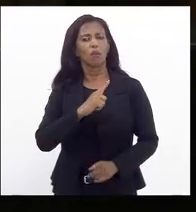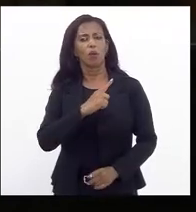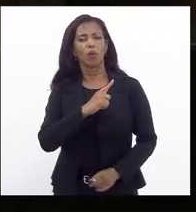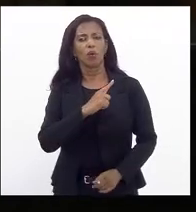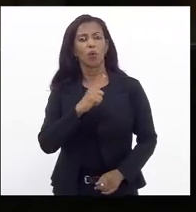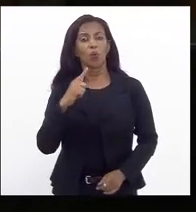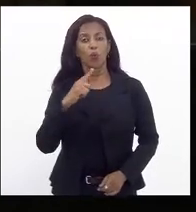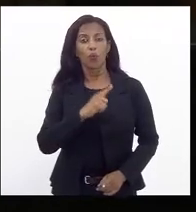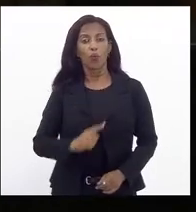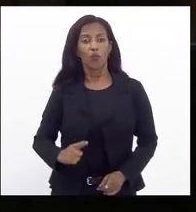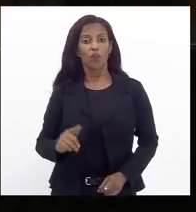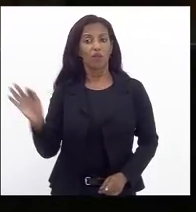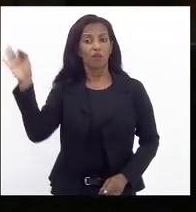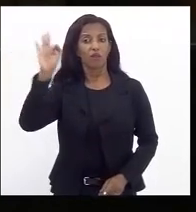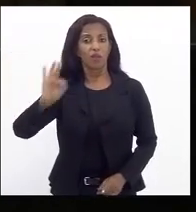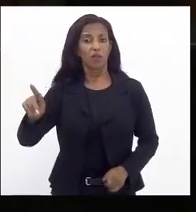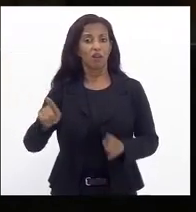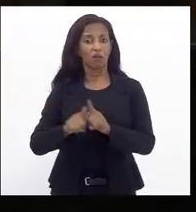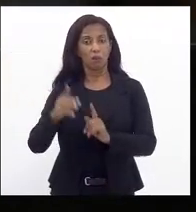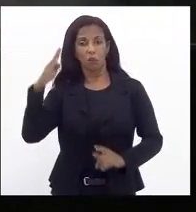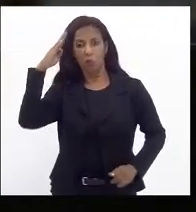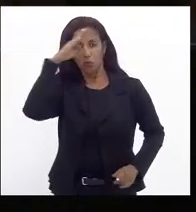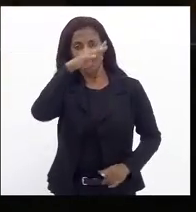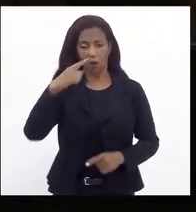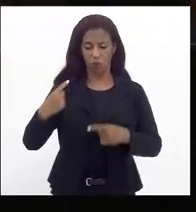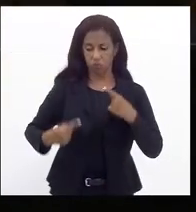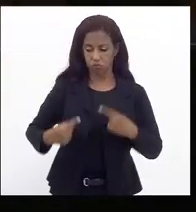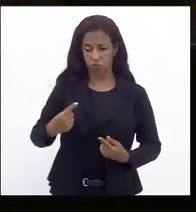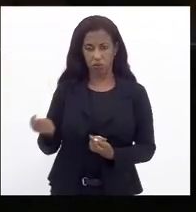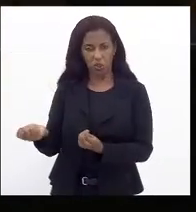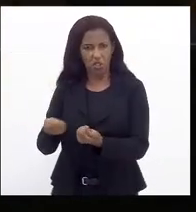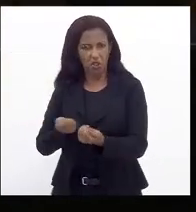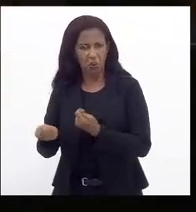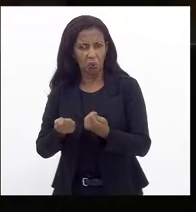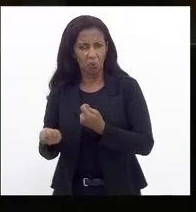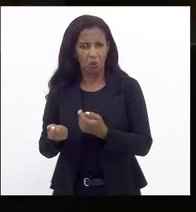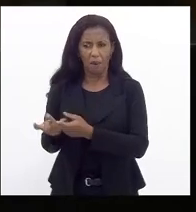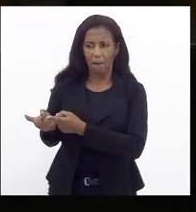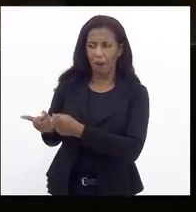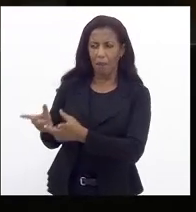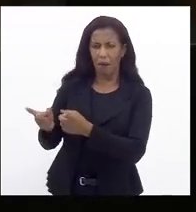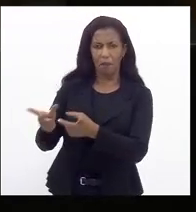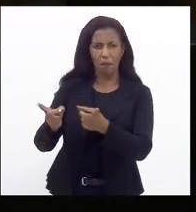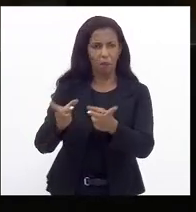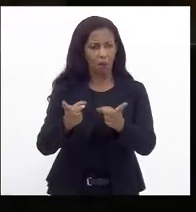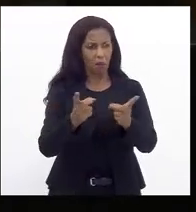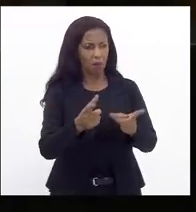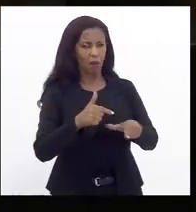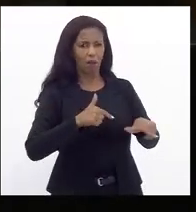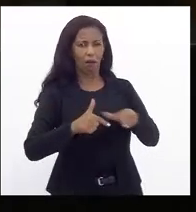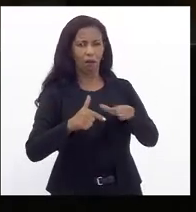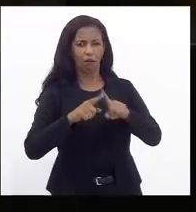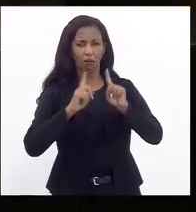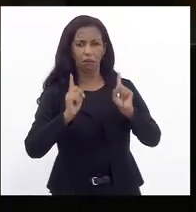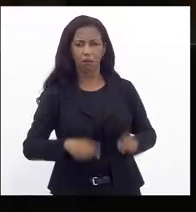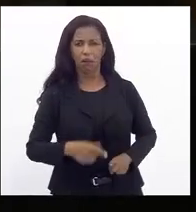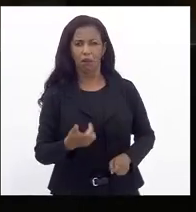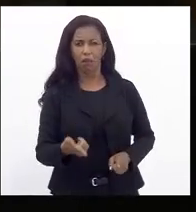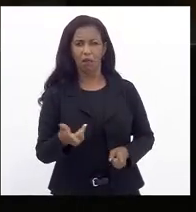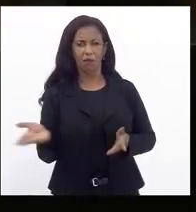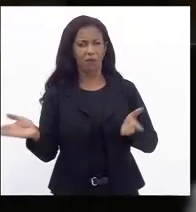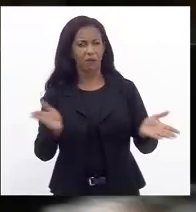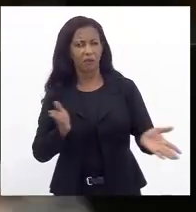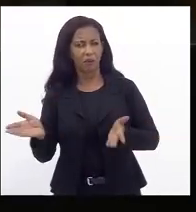bolsonaro ficou a sua política econômica se privatização dos serviços públicos e de